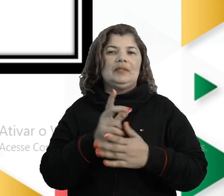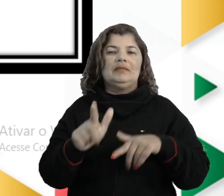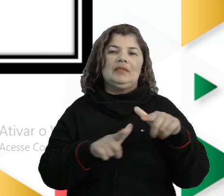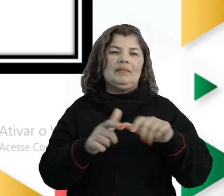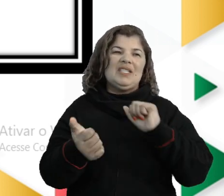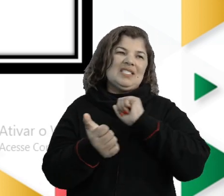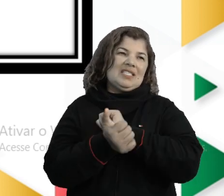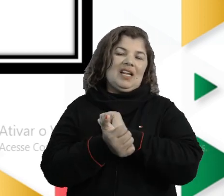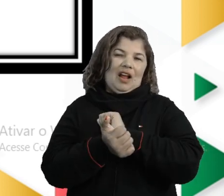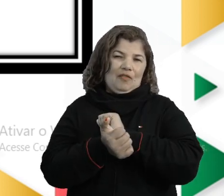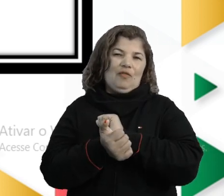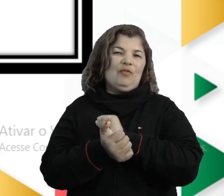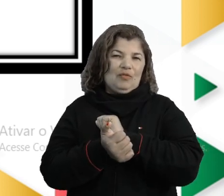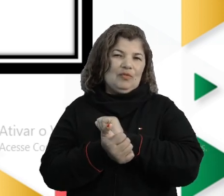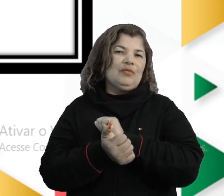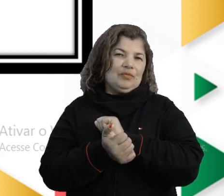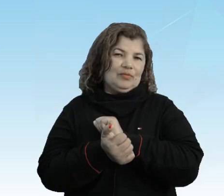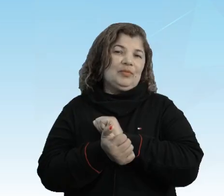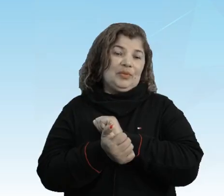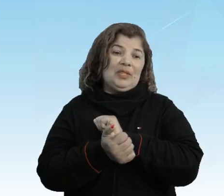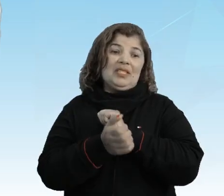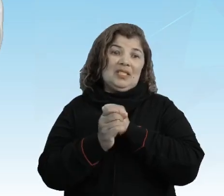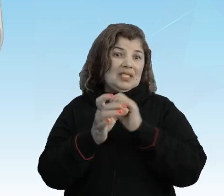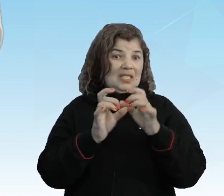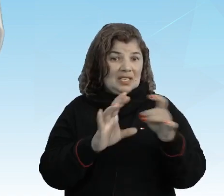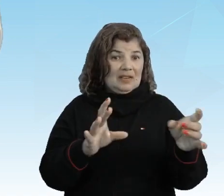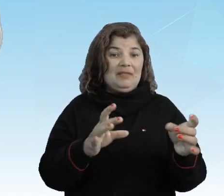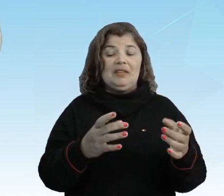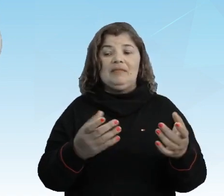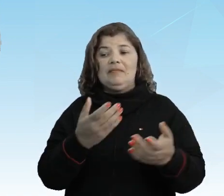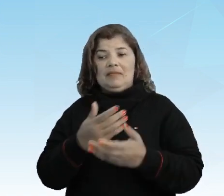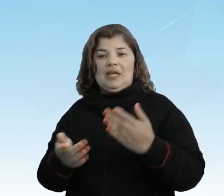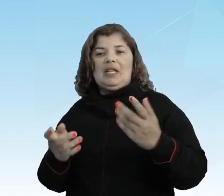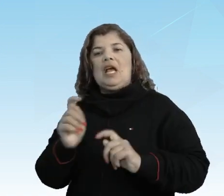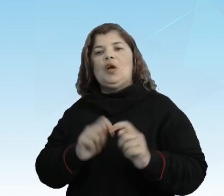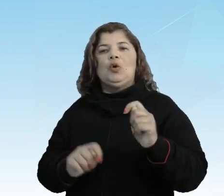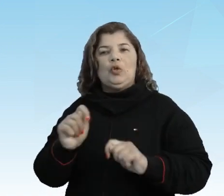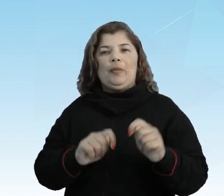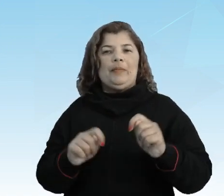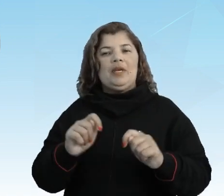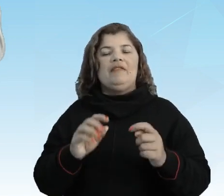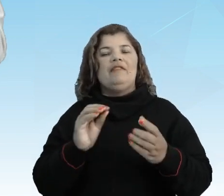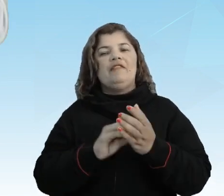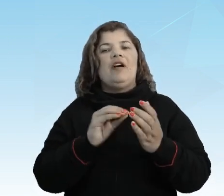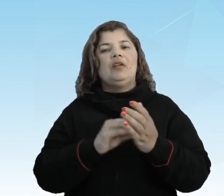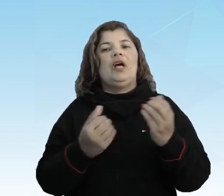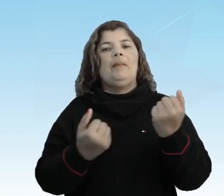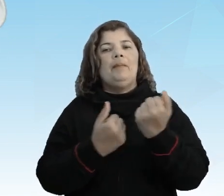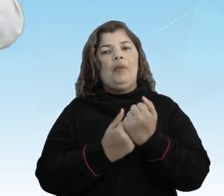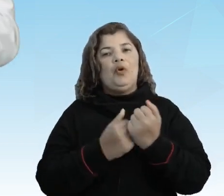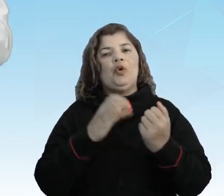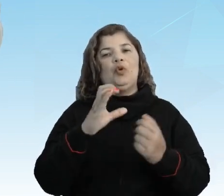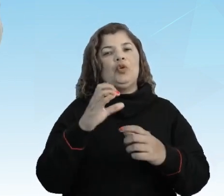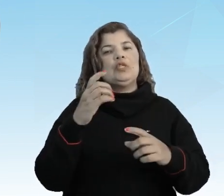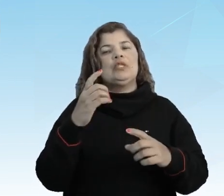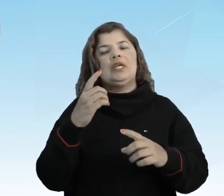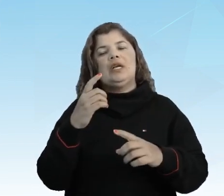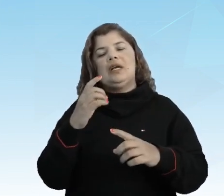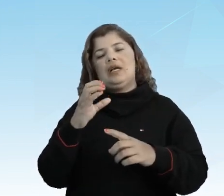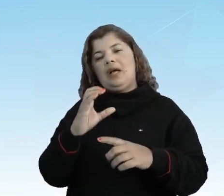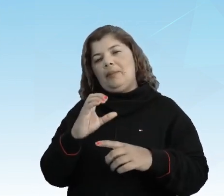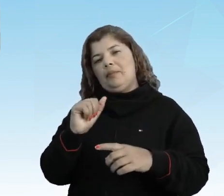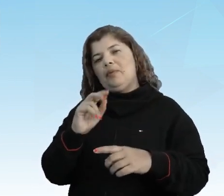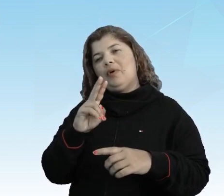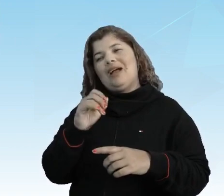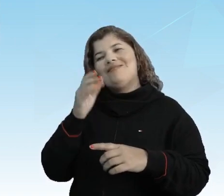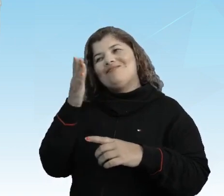escravo, porque era um abalo muito grande na economia e, por conta disso, falta do apoio que o Cruz Cabogá foi buscar e que outros foram buscar e